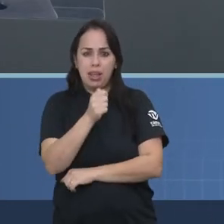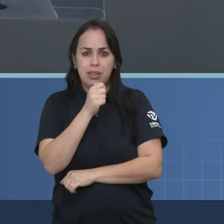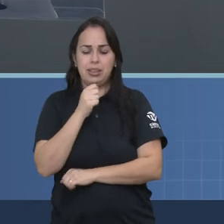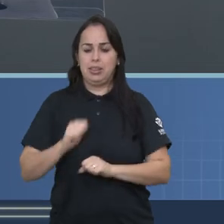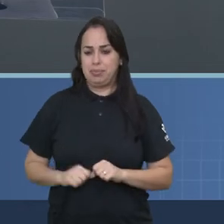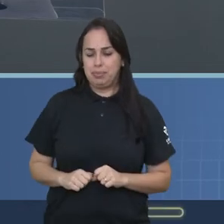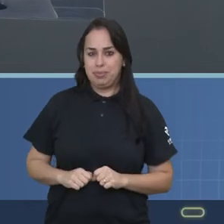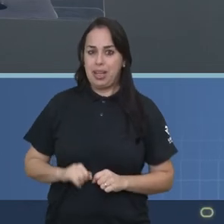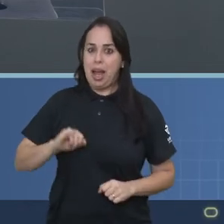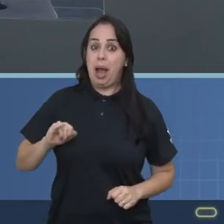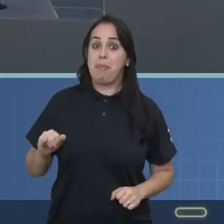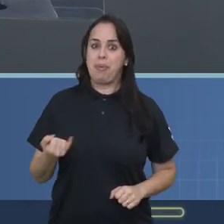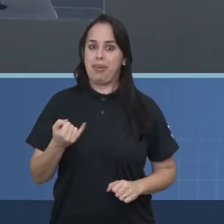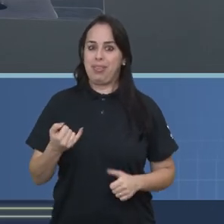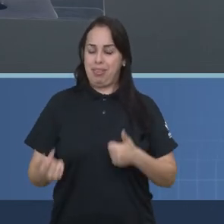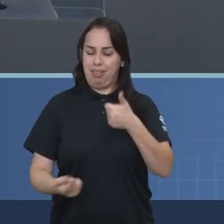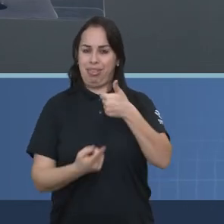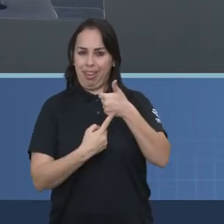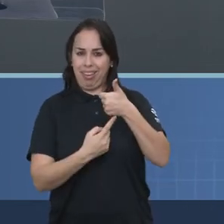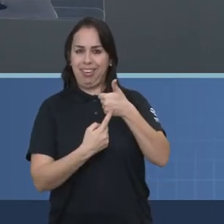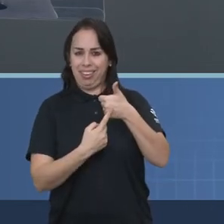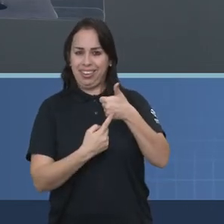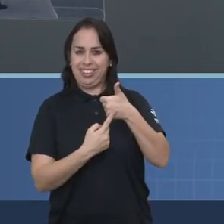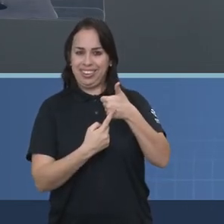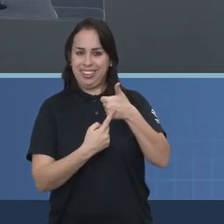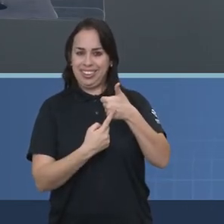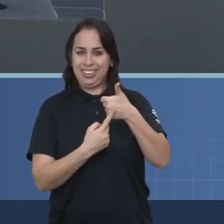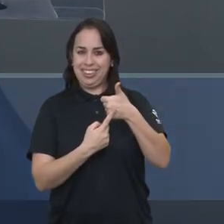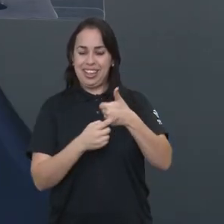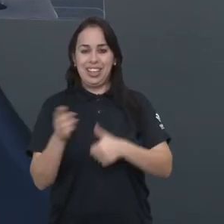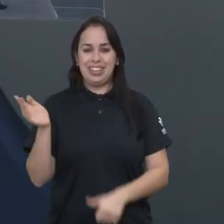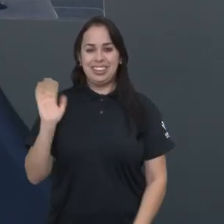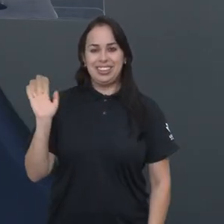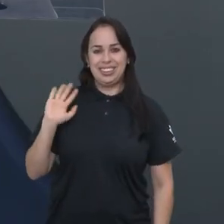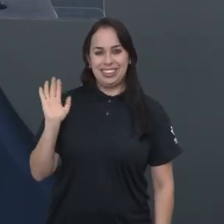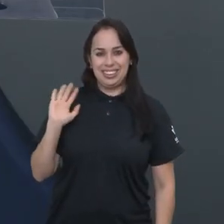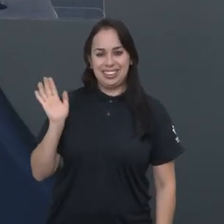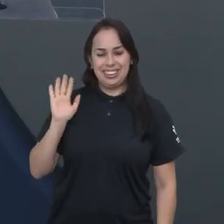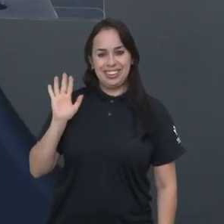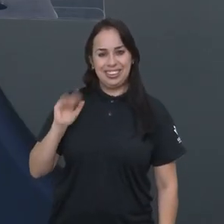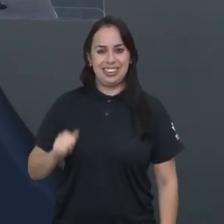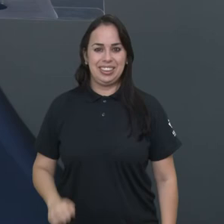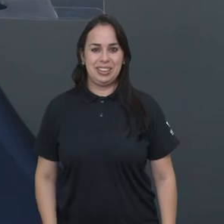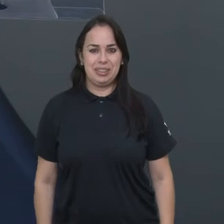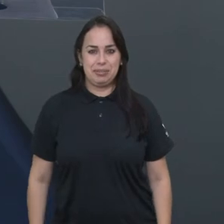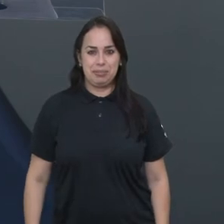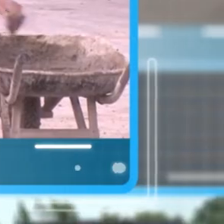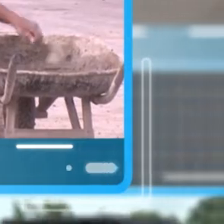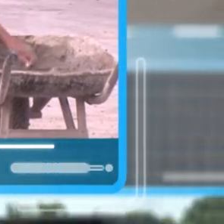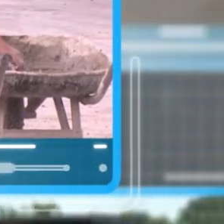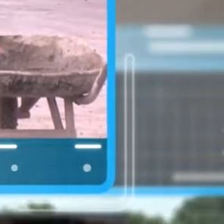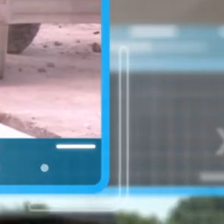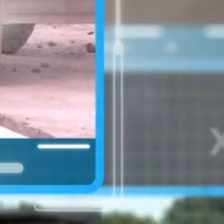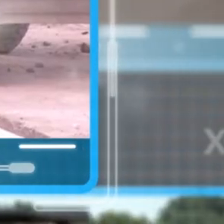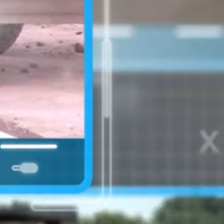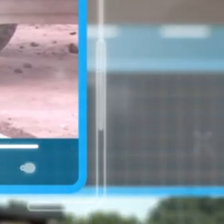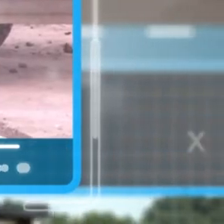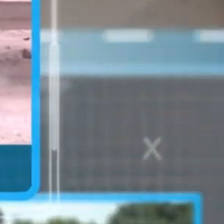a nossa programação aproveite e Curta o nosso canal também até o próximo programa tchau tchau